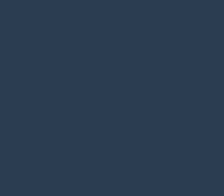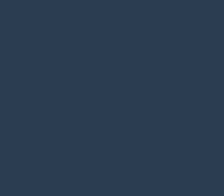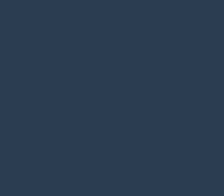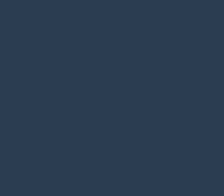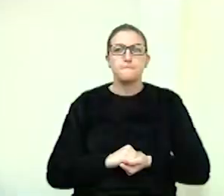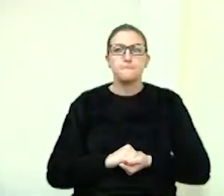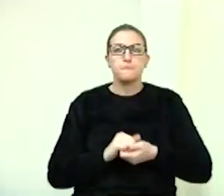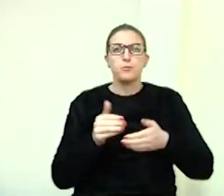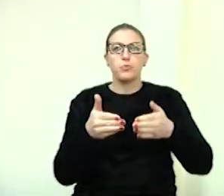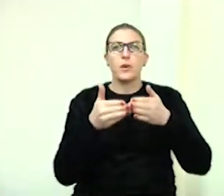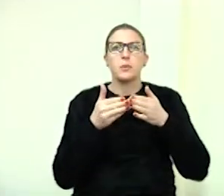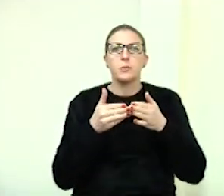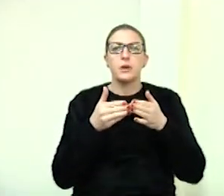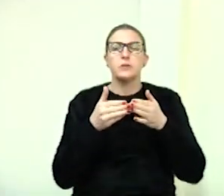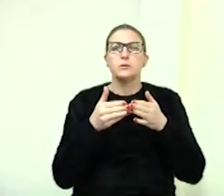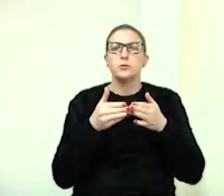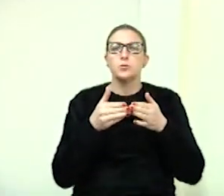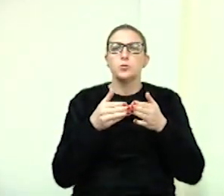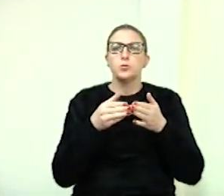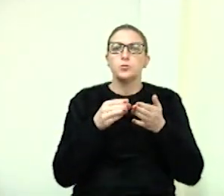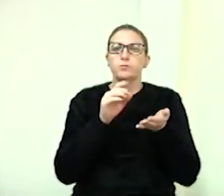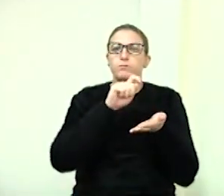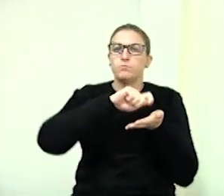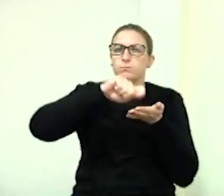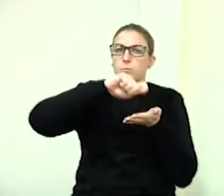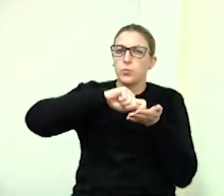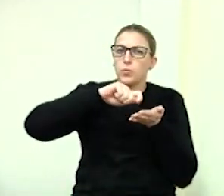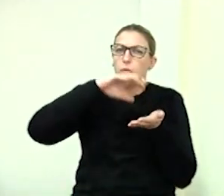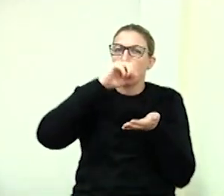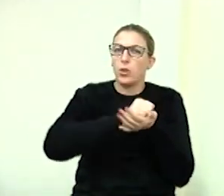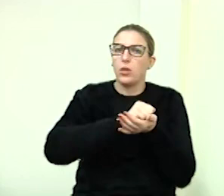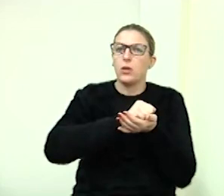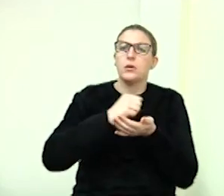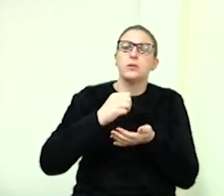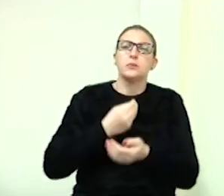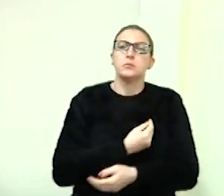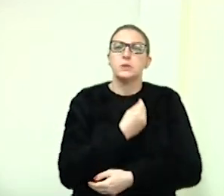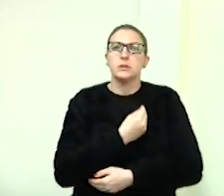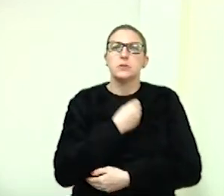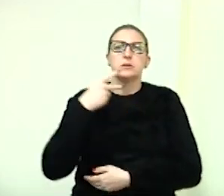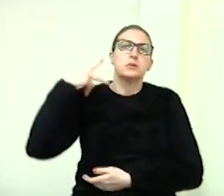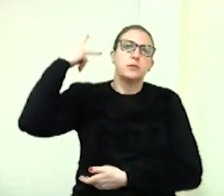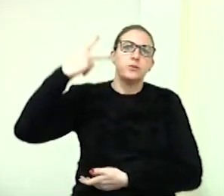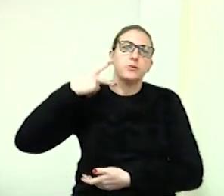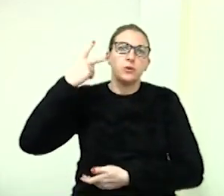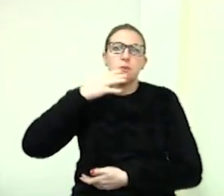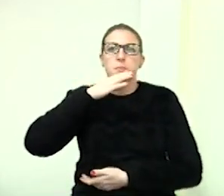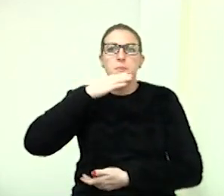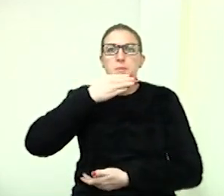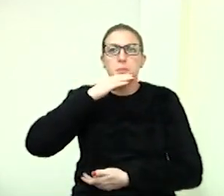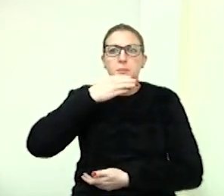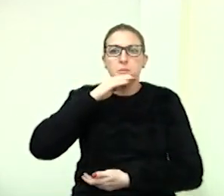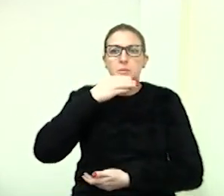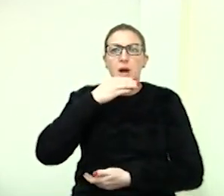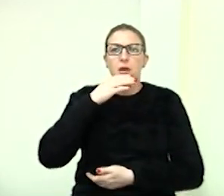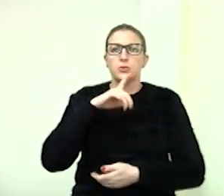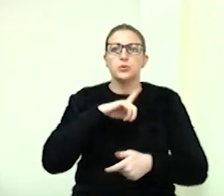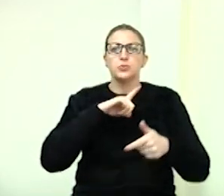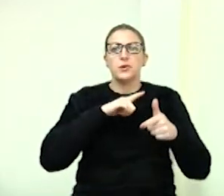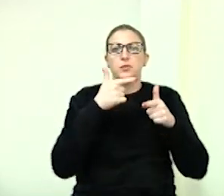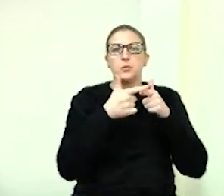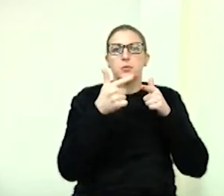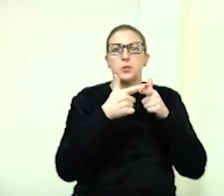Solicito que seja registrada a presença do vereador Leandro Augusto Basso no plenário. Não registrou por problemas